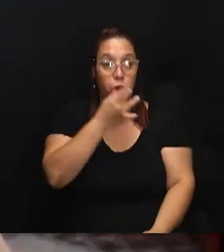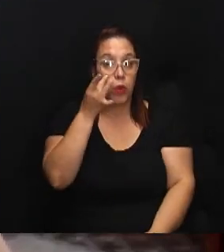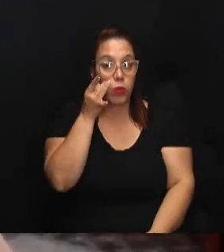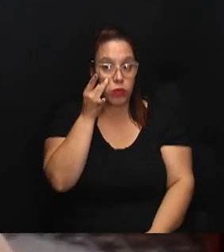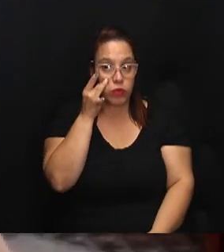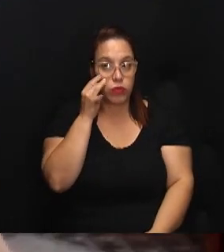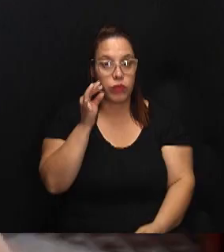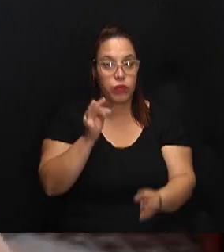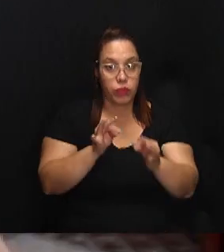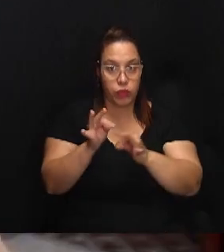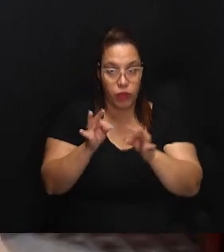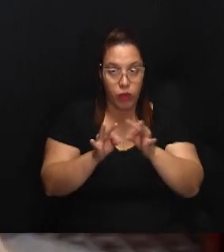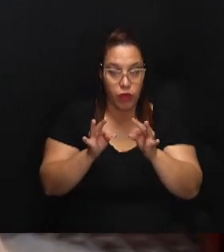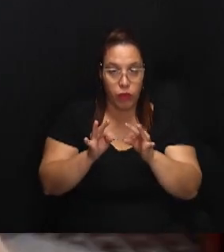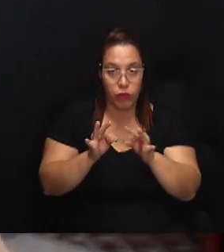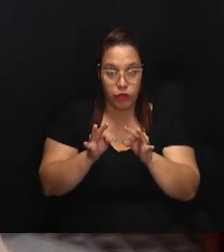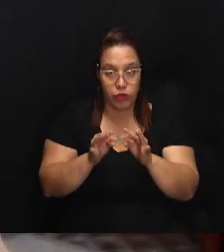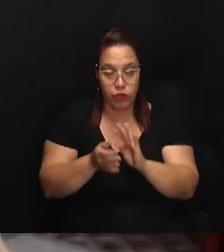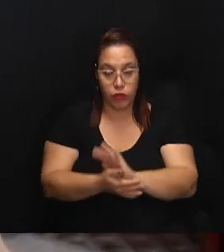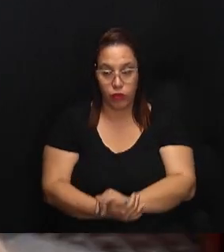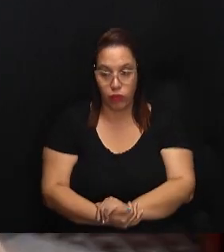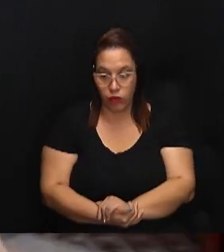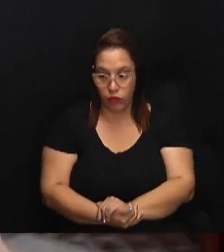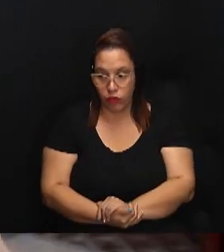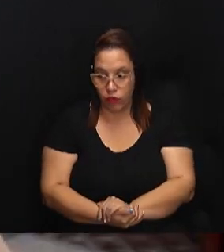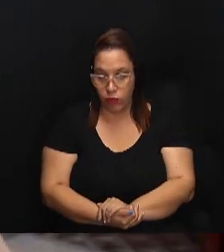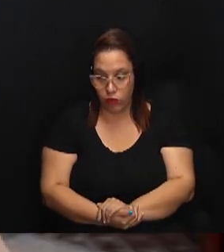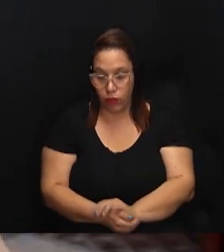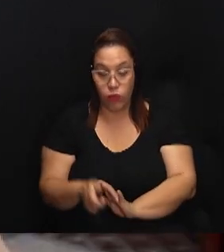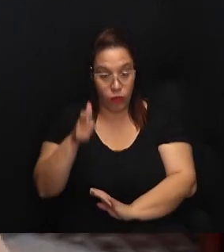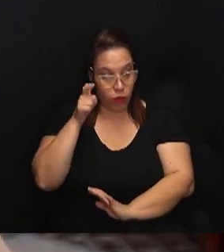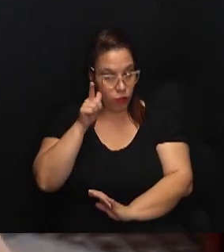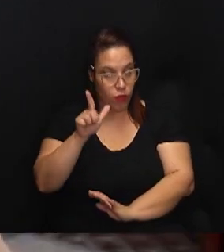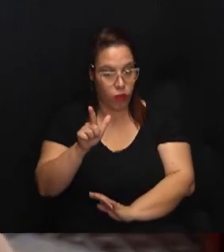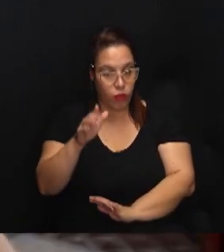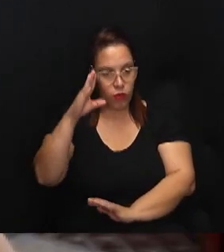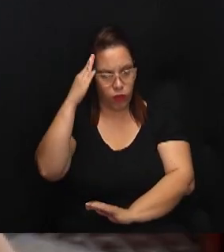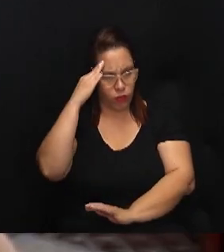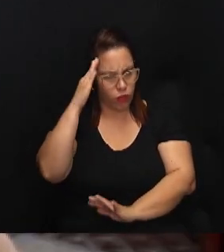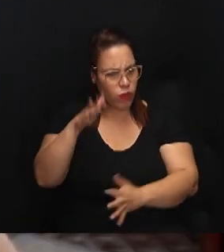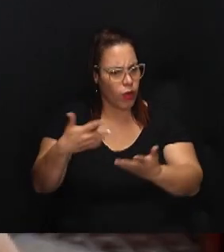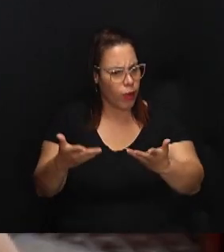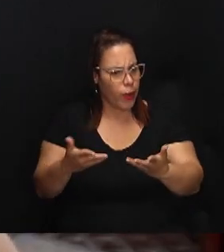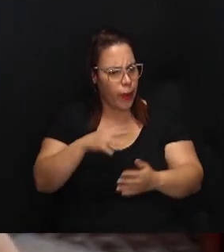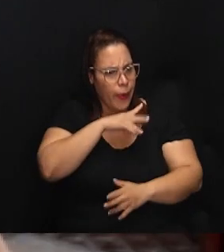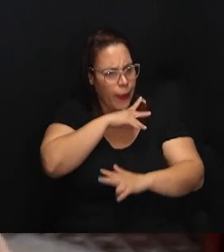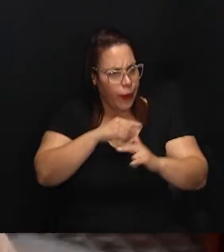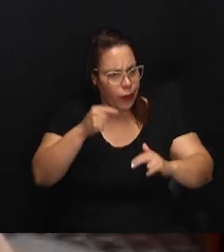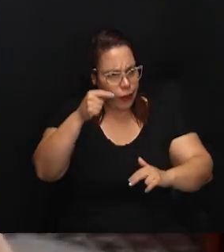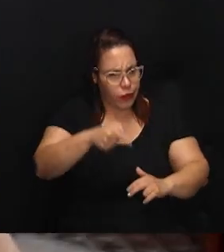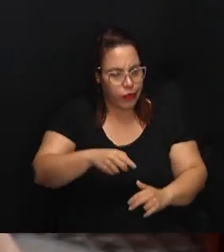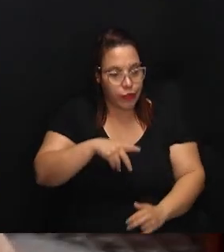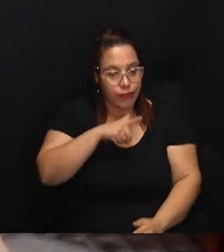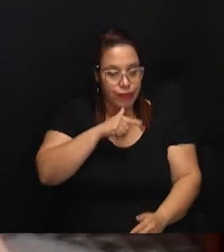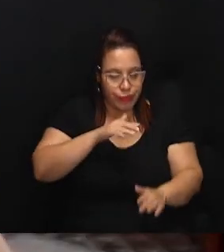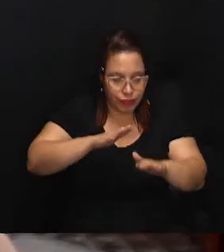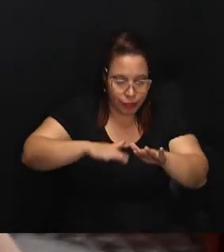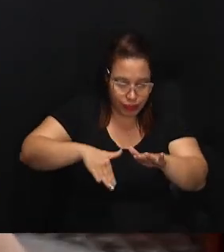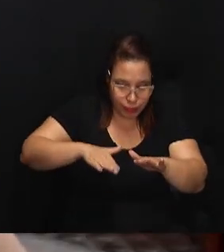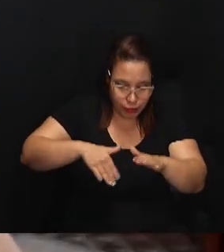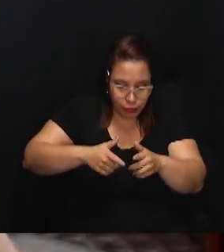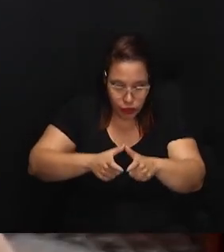presentes, e aí usando técnicas moleculares para conseguir entender quais espécies estavam